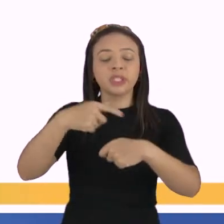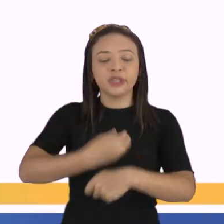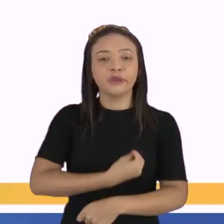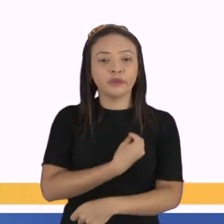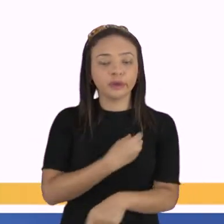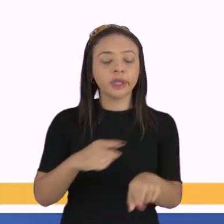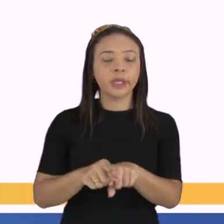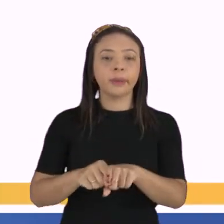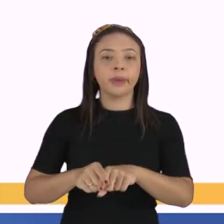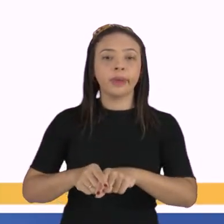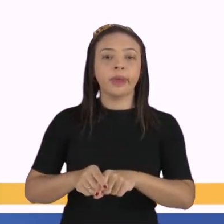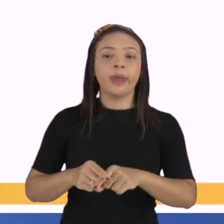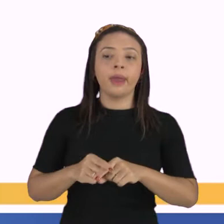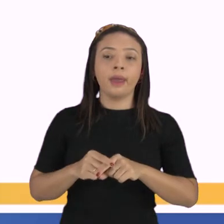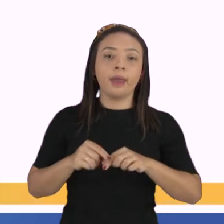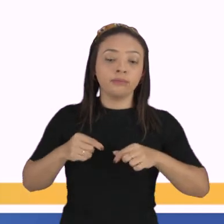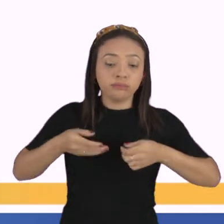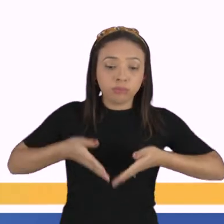sobreviver e se reproduzir.